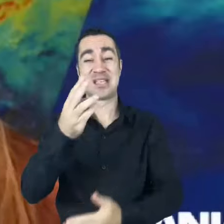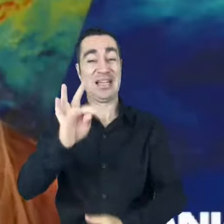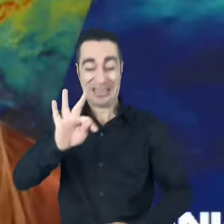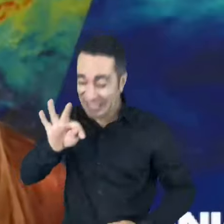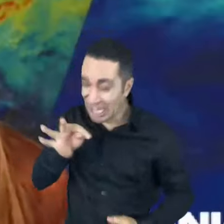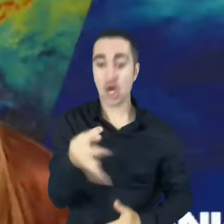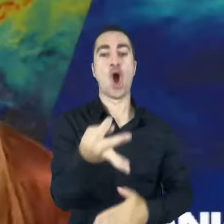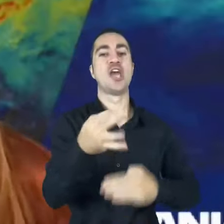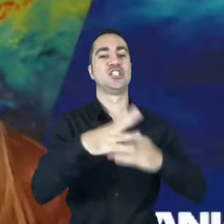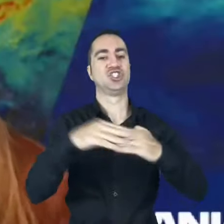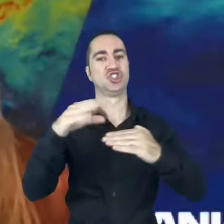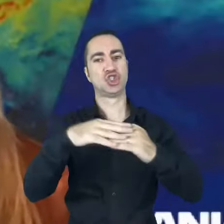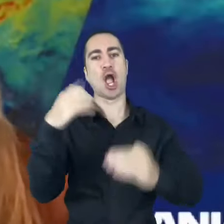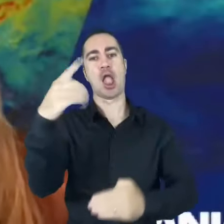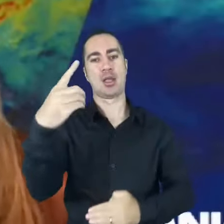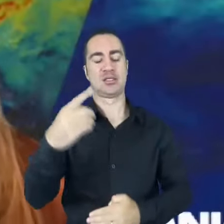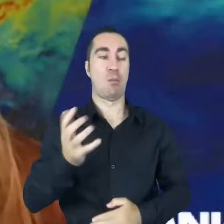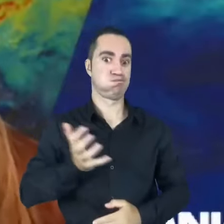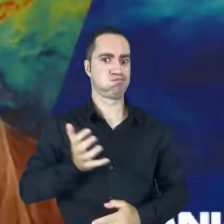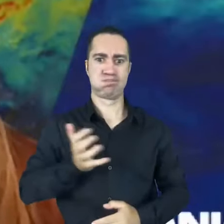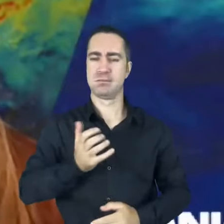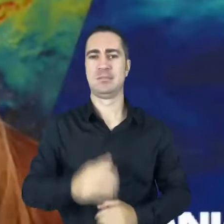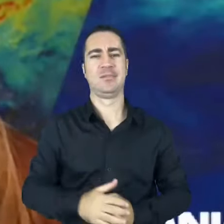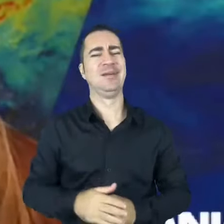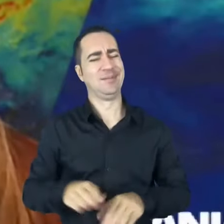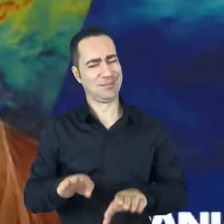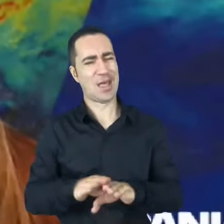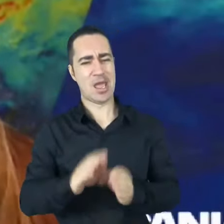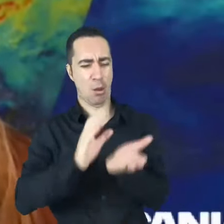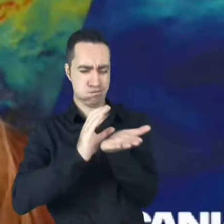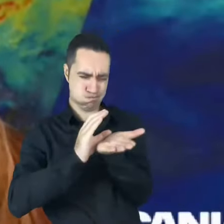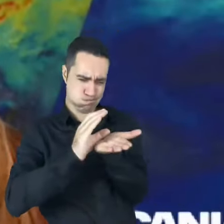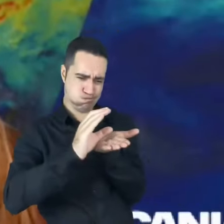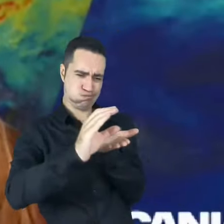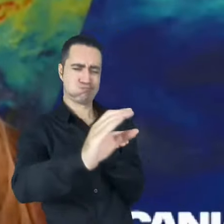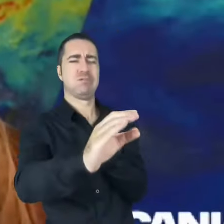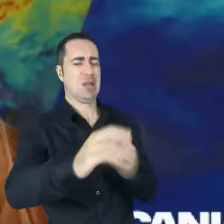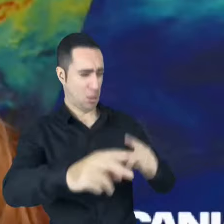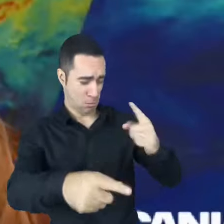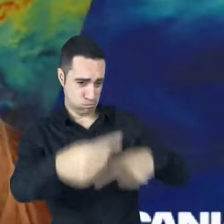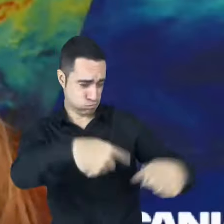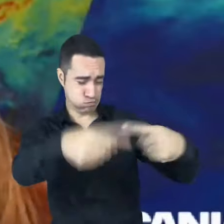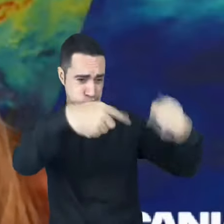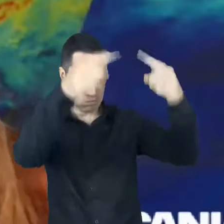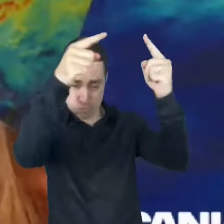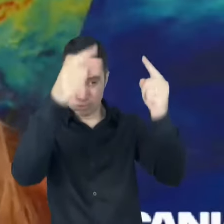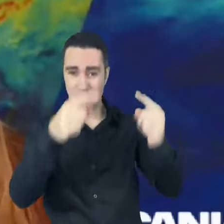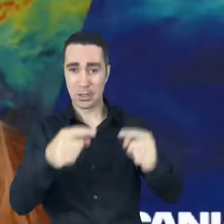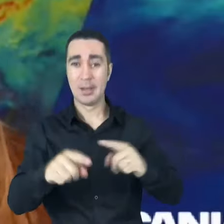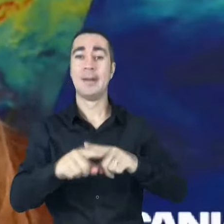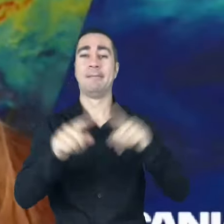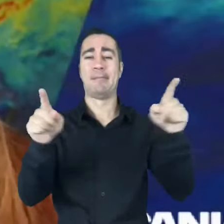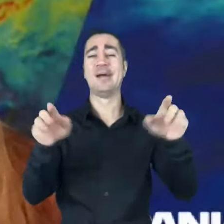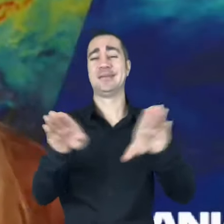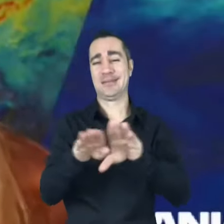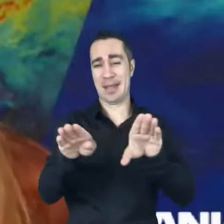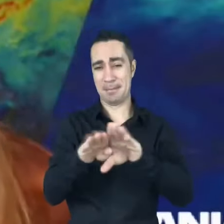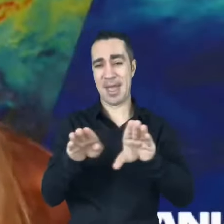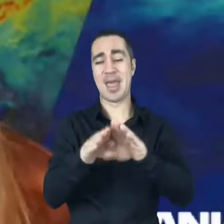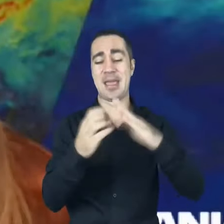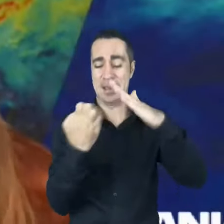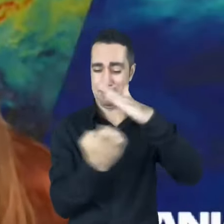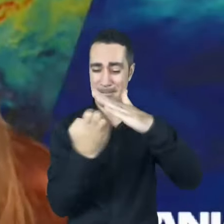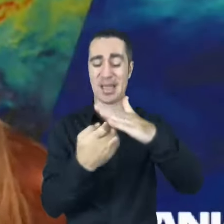uma quantia enorme de riqueza sendo gerada, mas também eu acho que os líderes de negócios